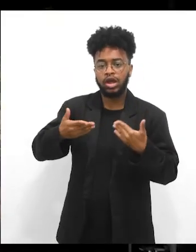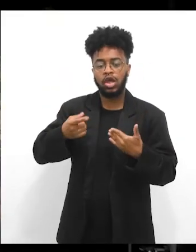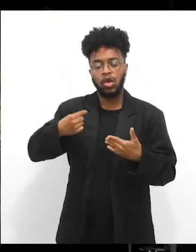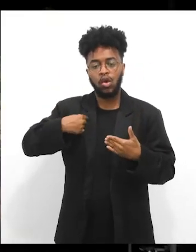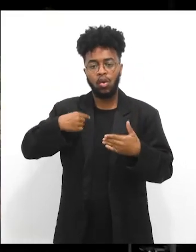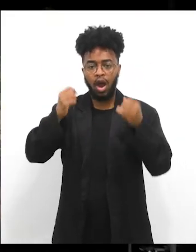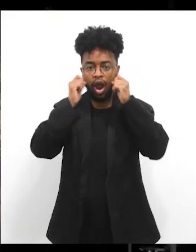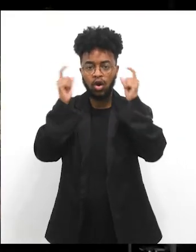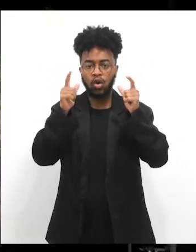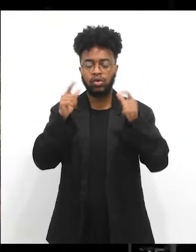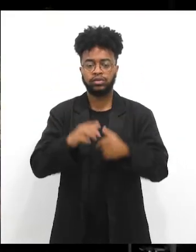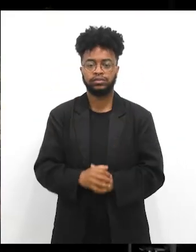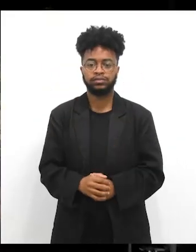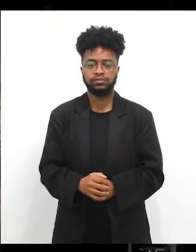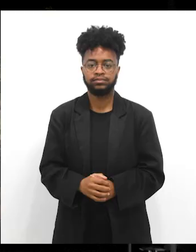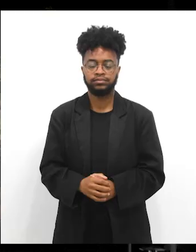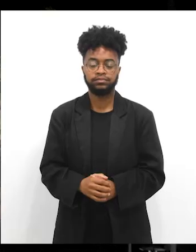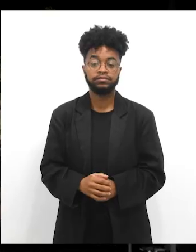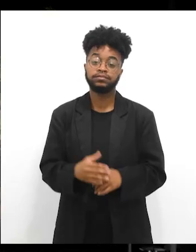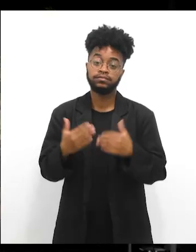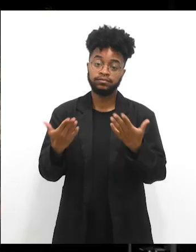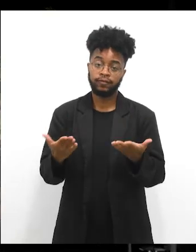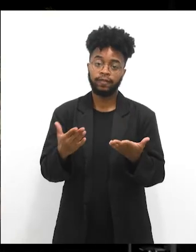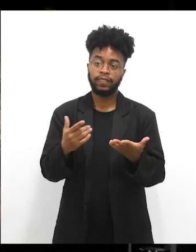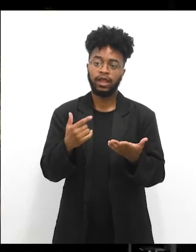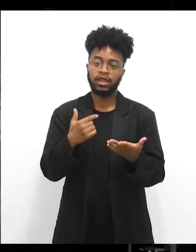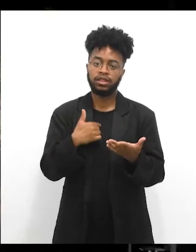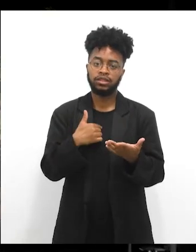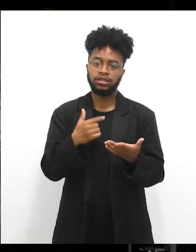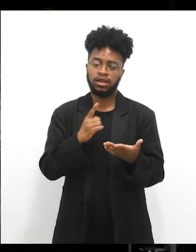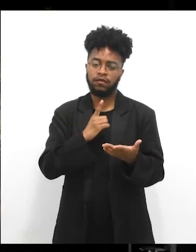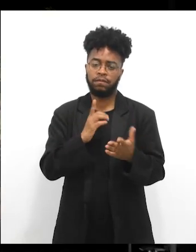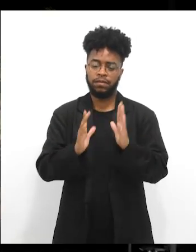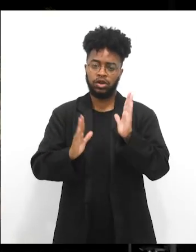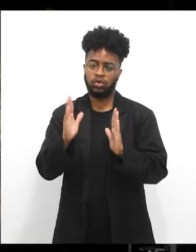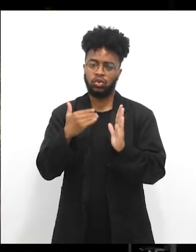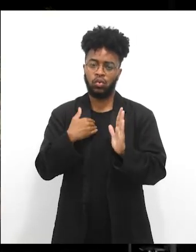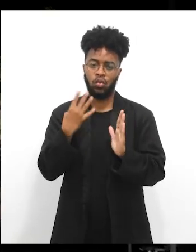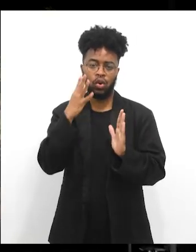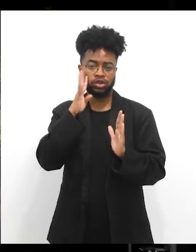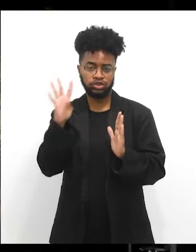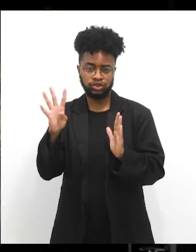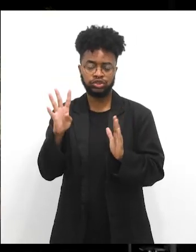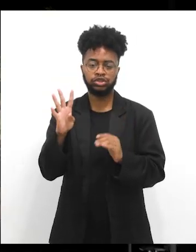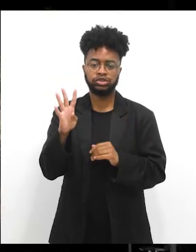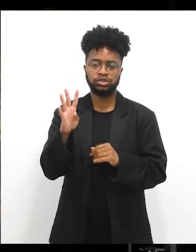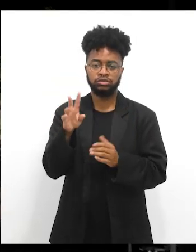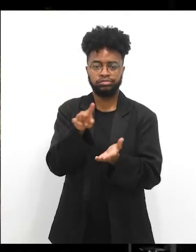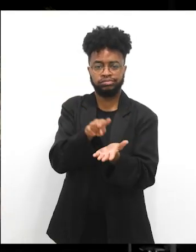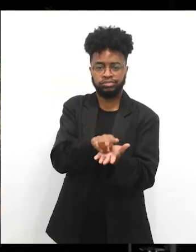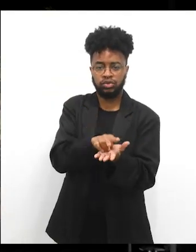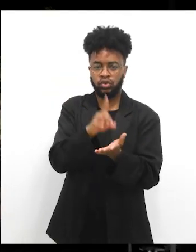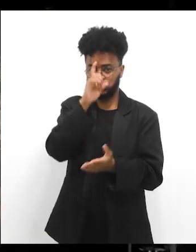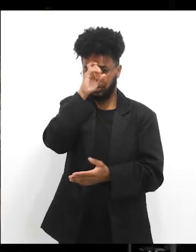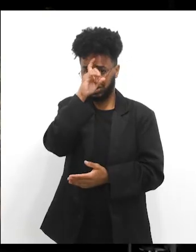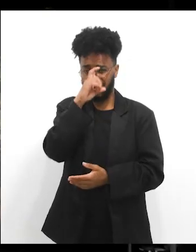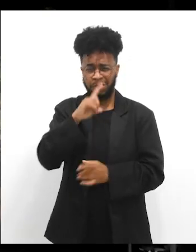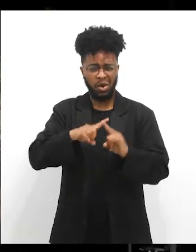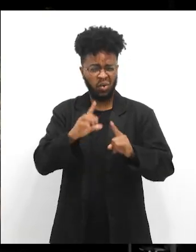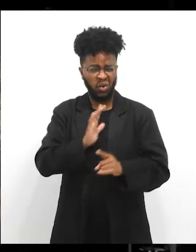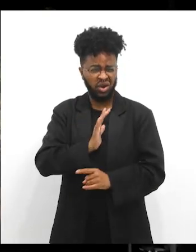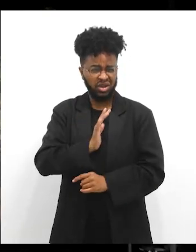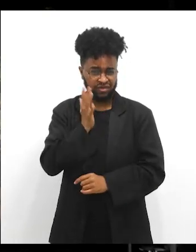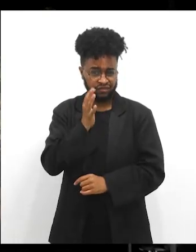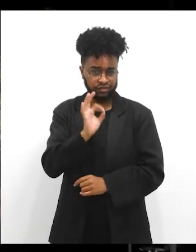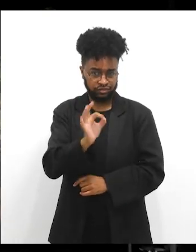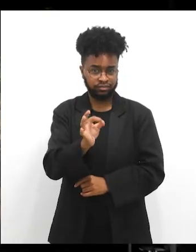é fazer a gente despertar. Aí eu fiquei uma vez 4 dias no CTI. Eu disse, poxa, CTI